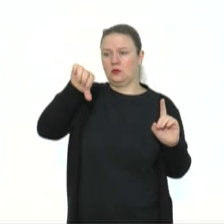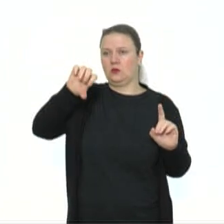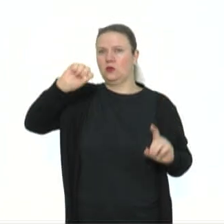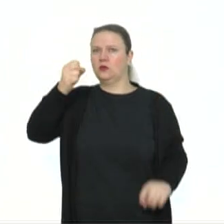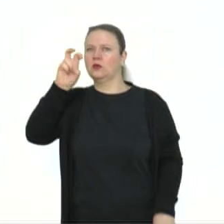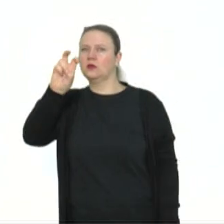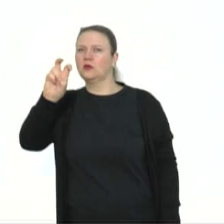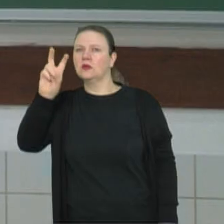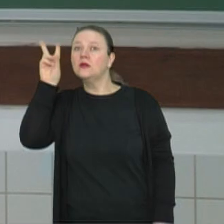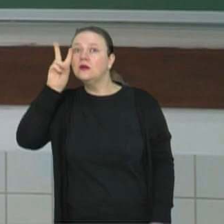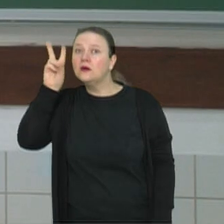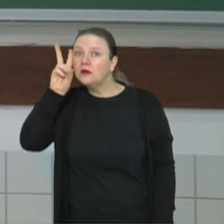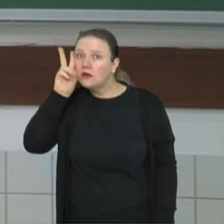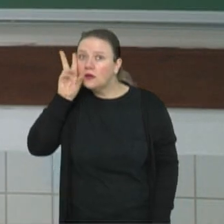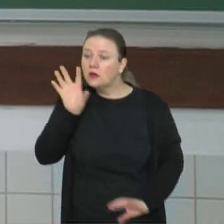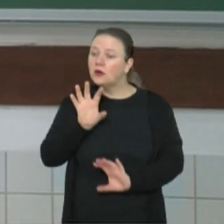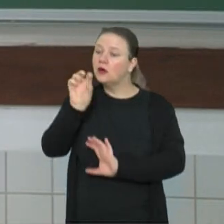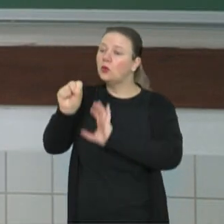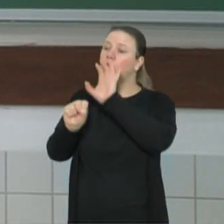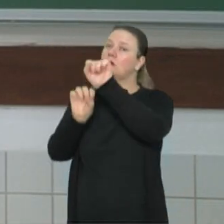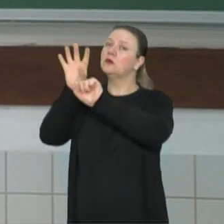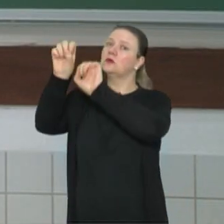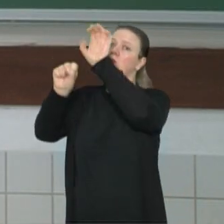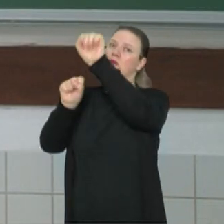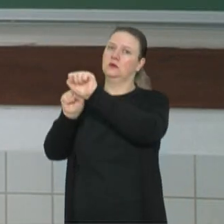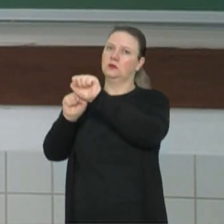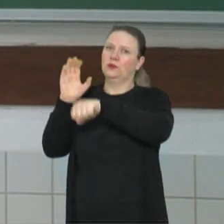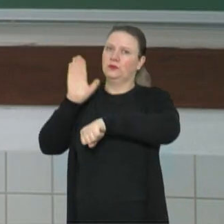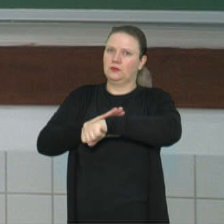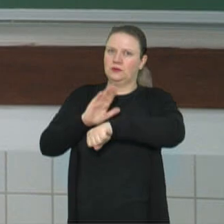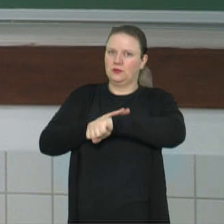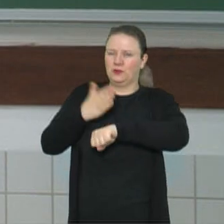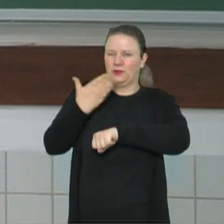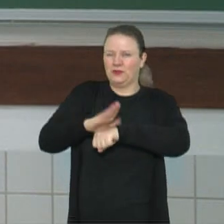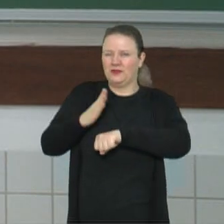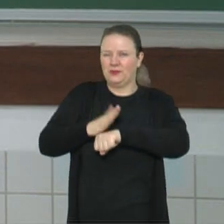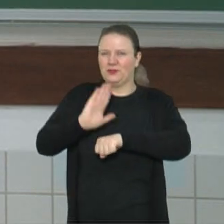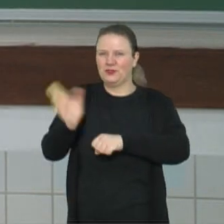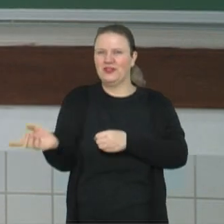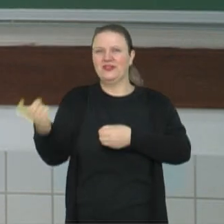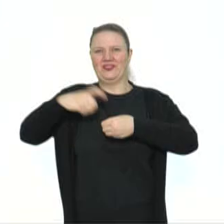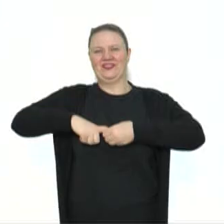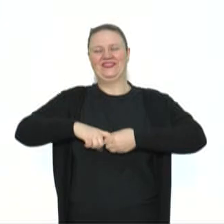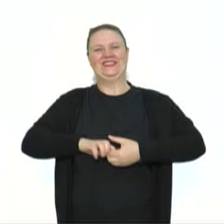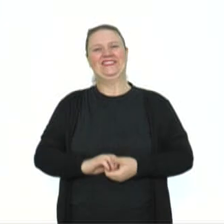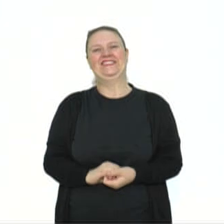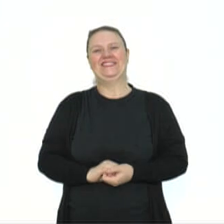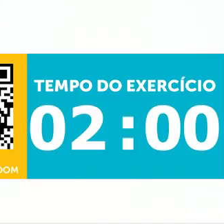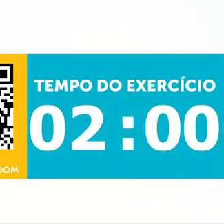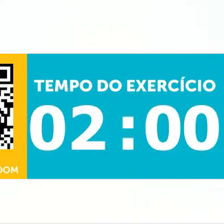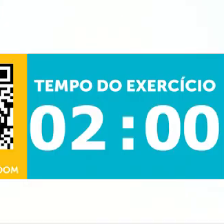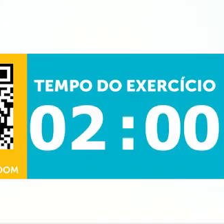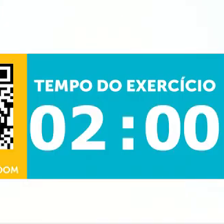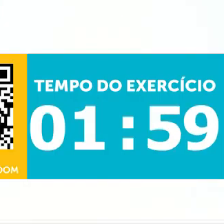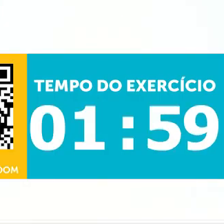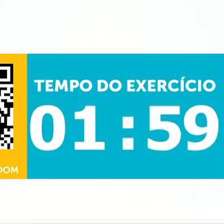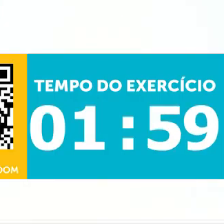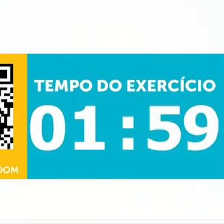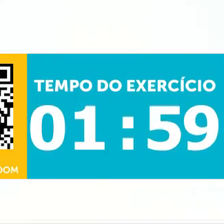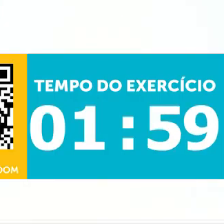1985. Lembrando, estamos falando de escalada esportiva. Vamos ter um tempinho para realizar essa atividade e já voltamos.